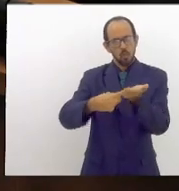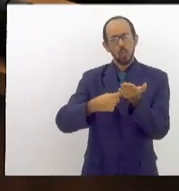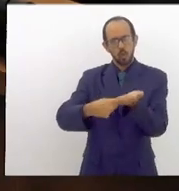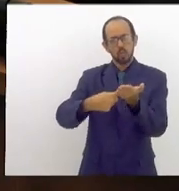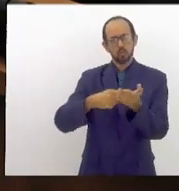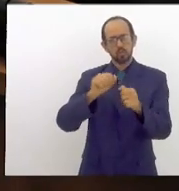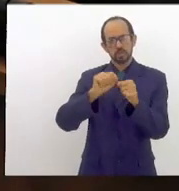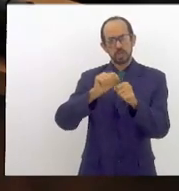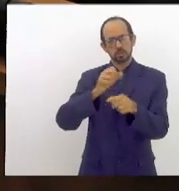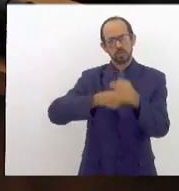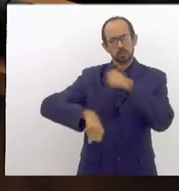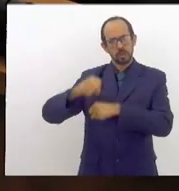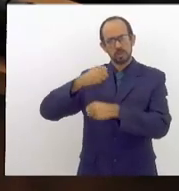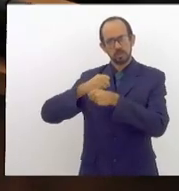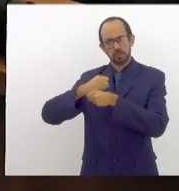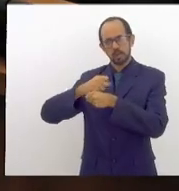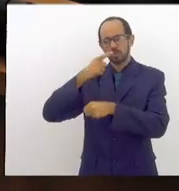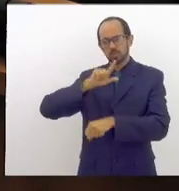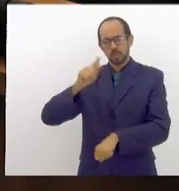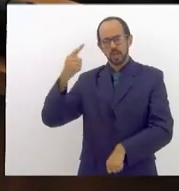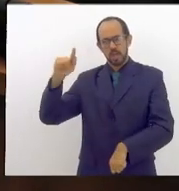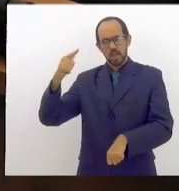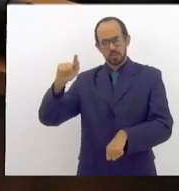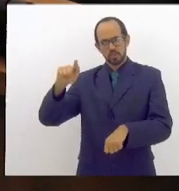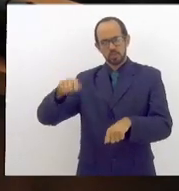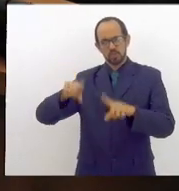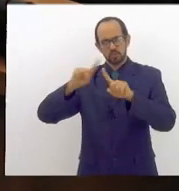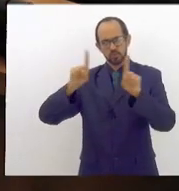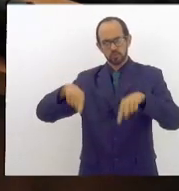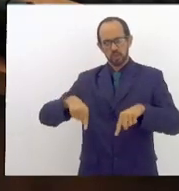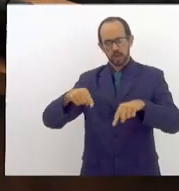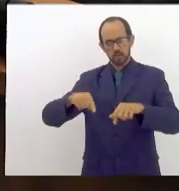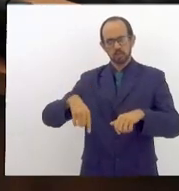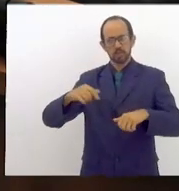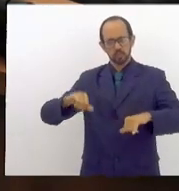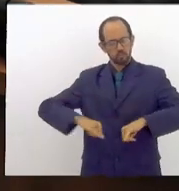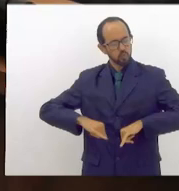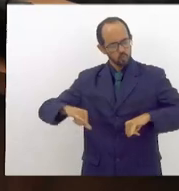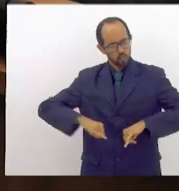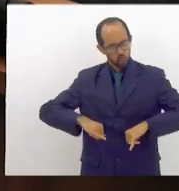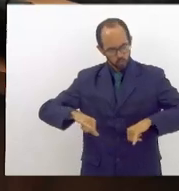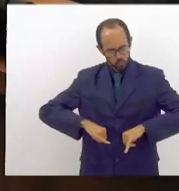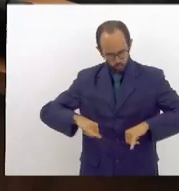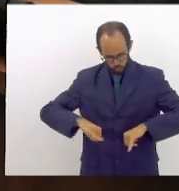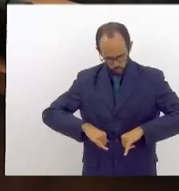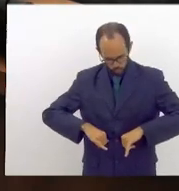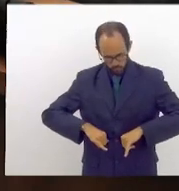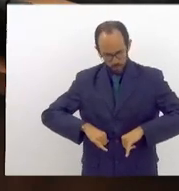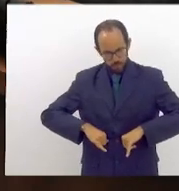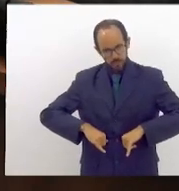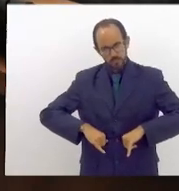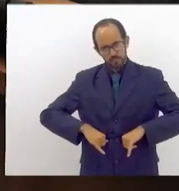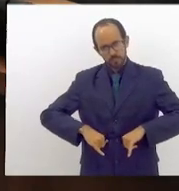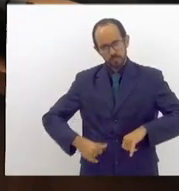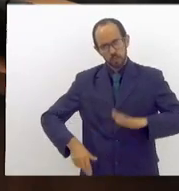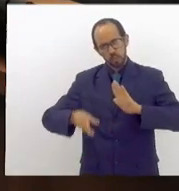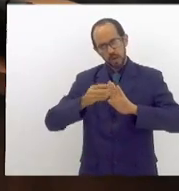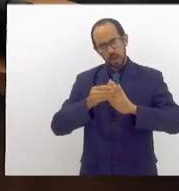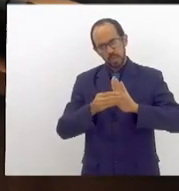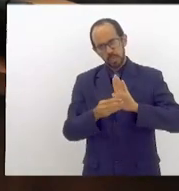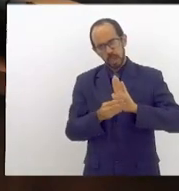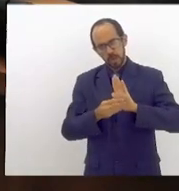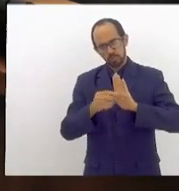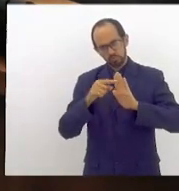ano passado para garantir para os servidores do Rio de Janeiro que passaram por processo de muito sofrimento um calendário de recomposição